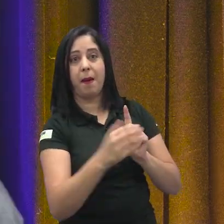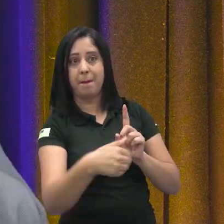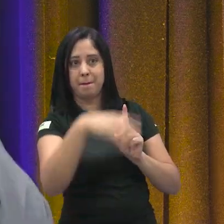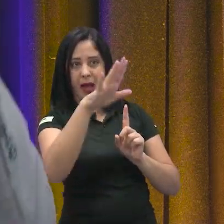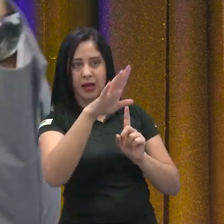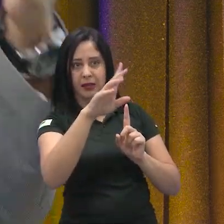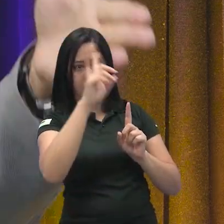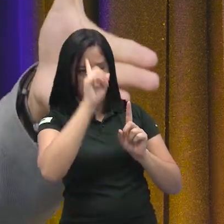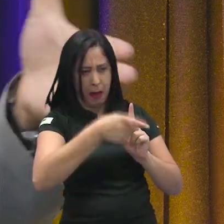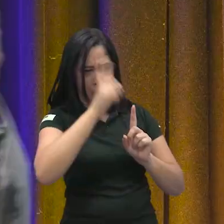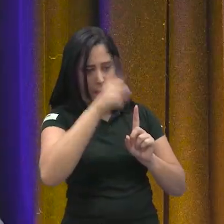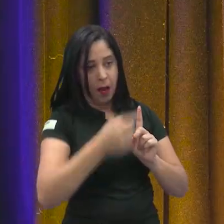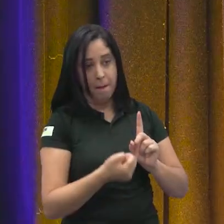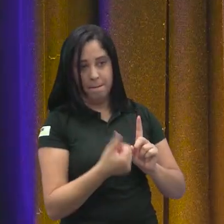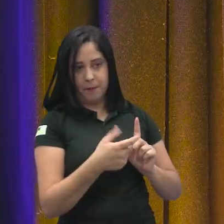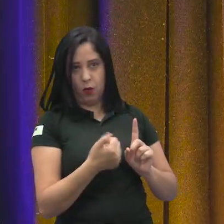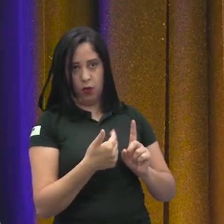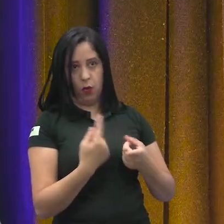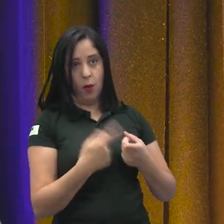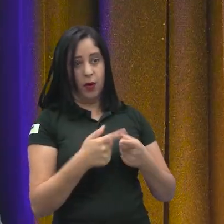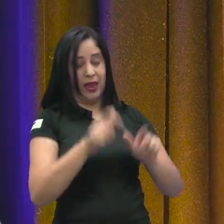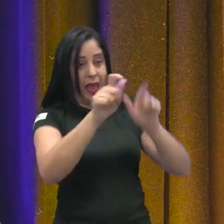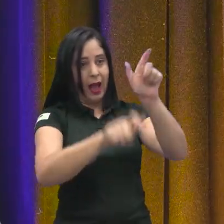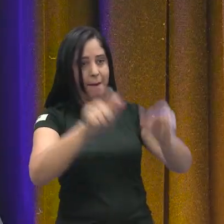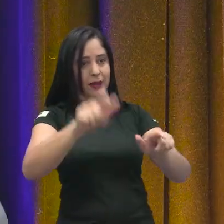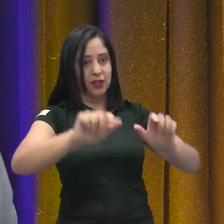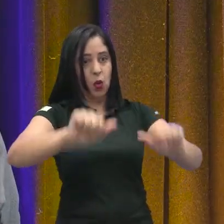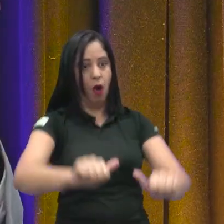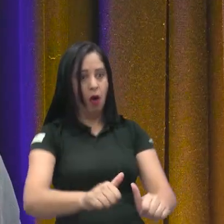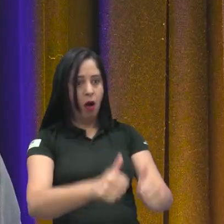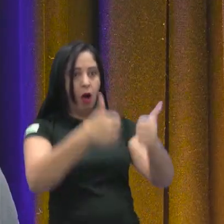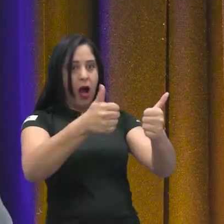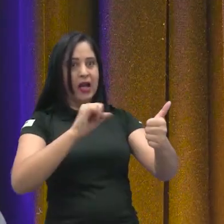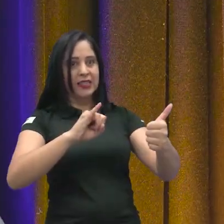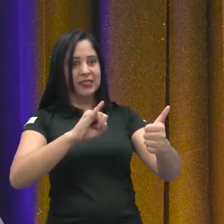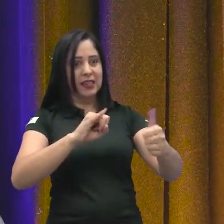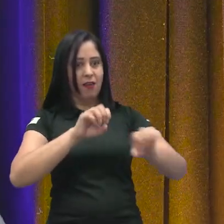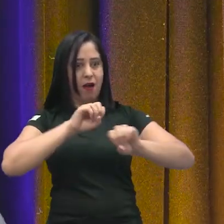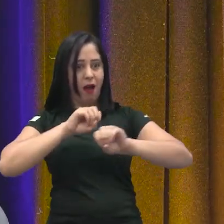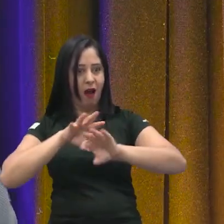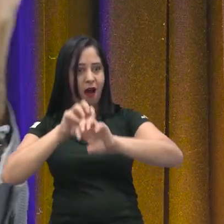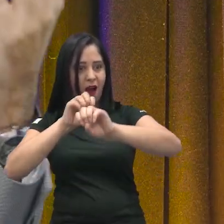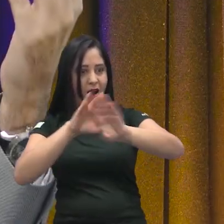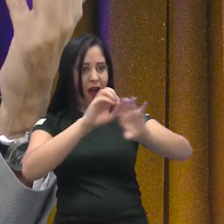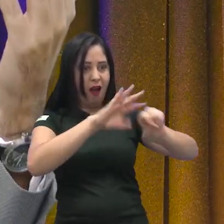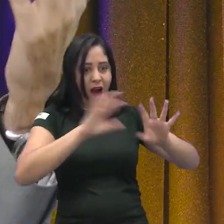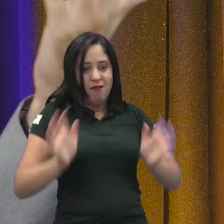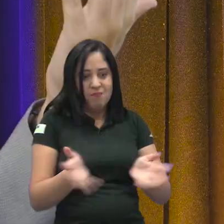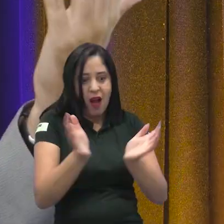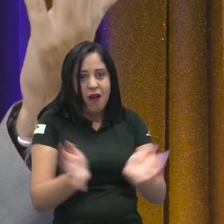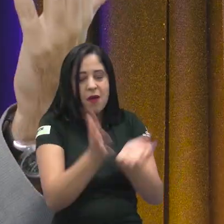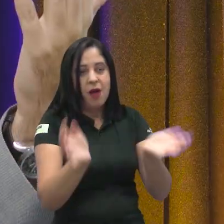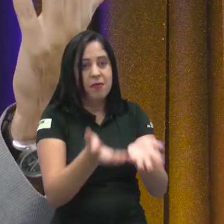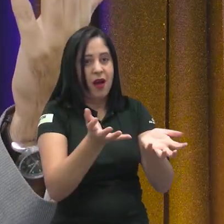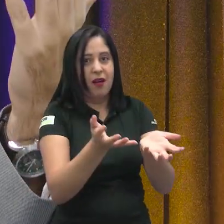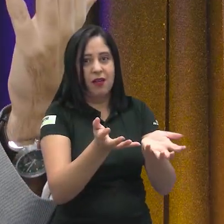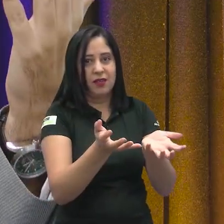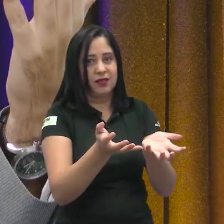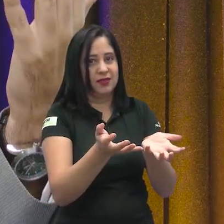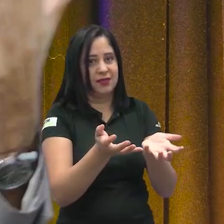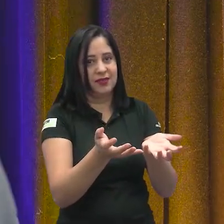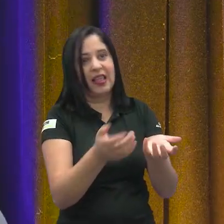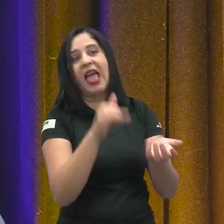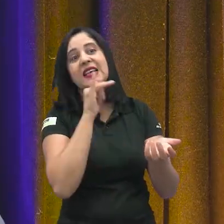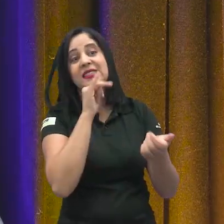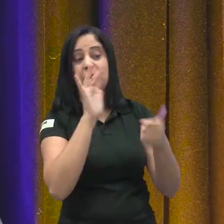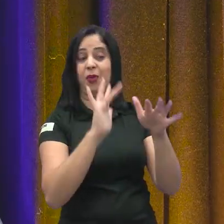Você leva pessoas a um propósito pela sua influência, por quem você é. E aí é quem você é em todos os aspectos da sua vida.